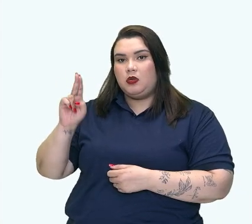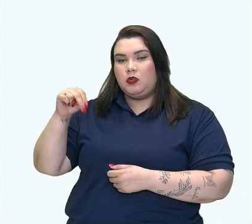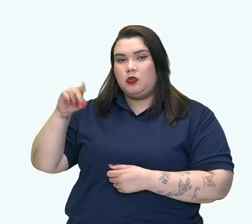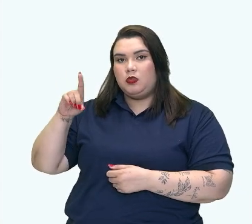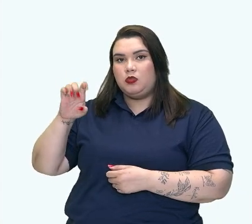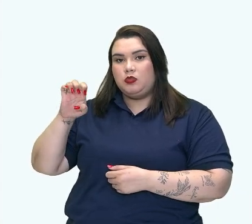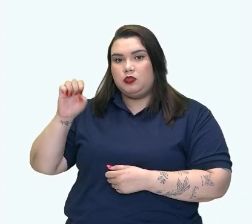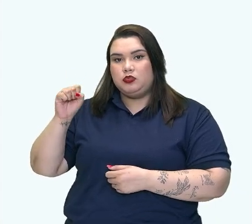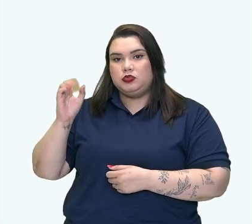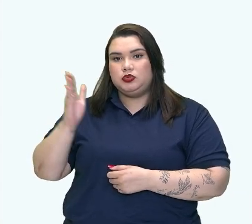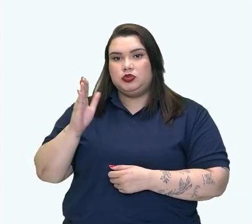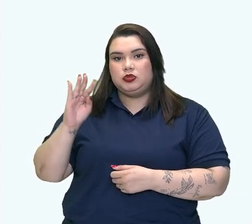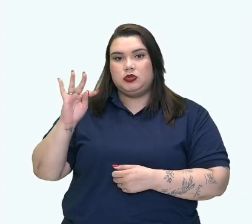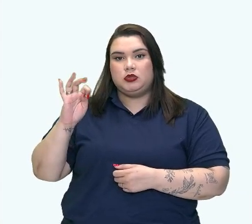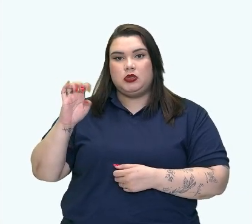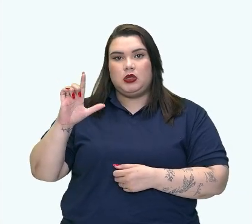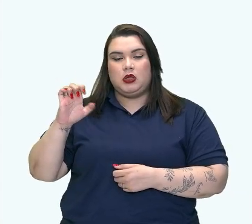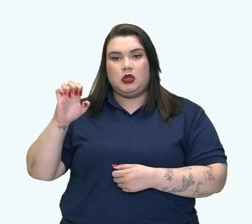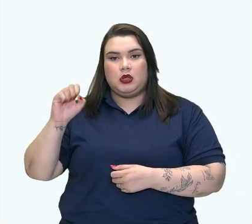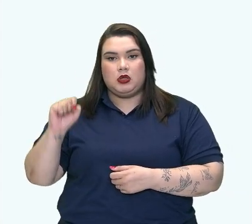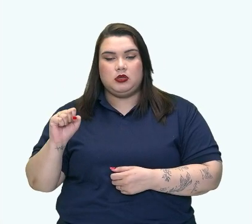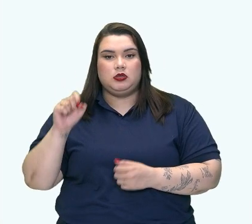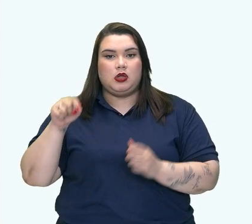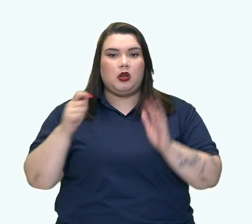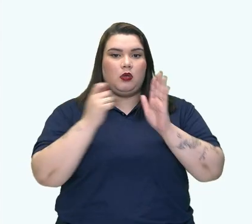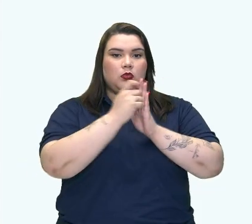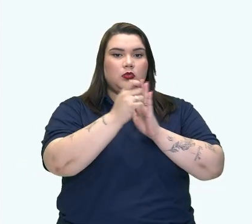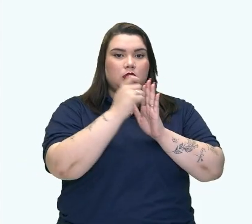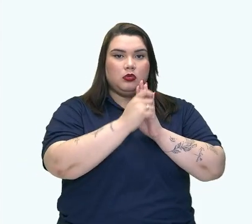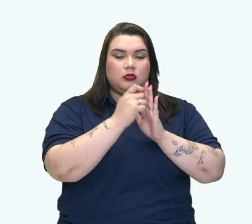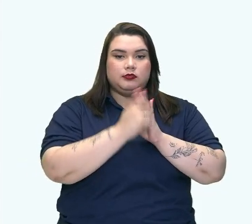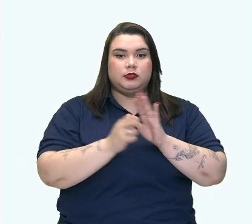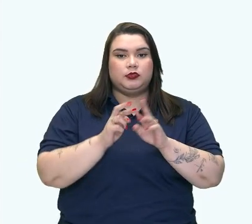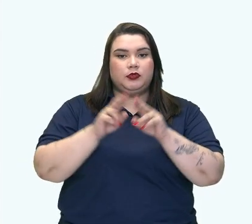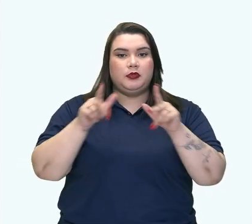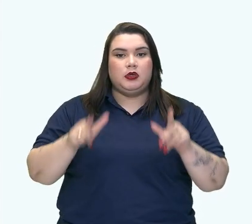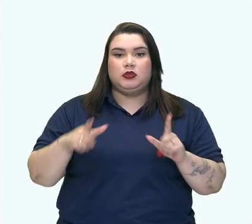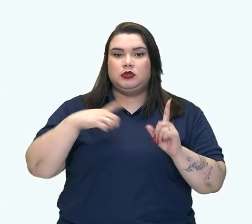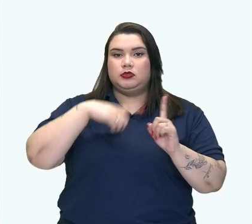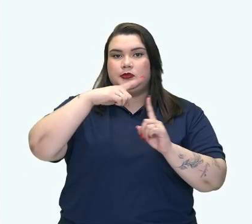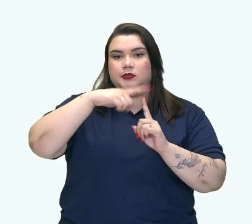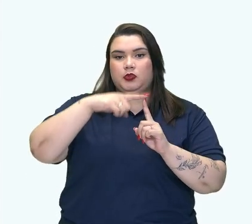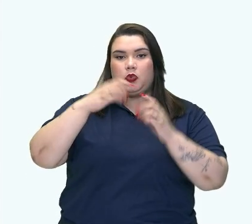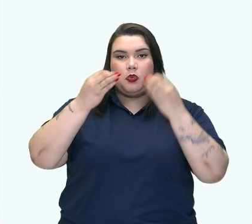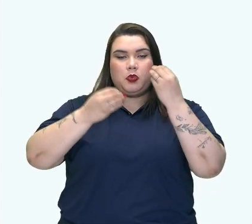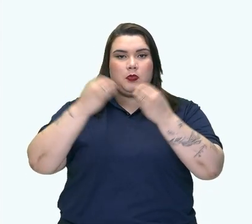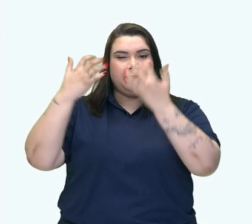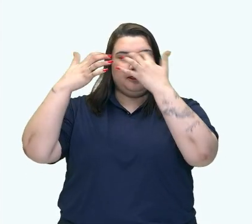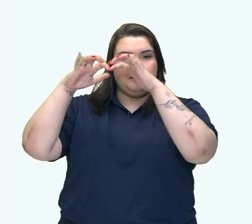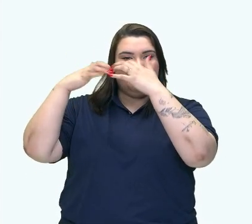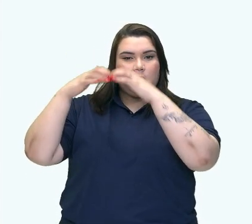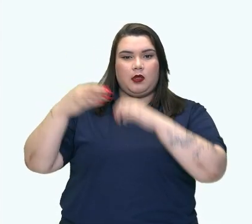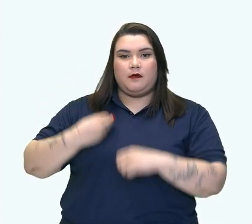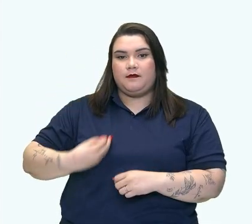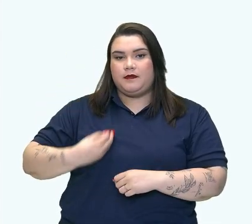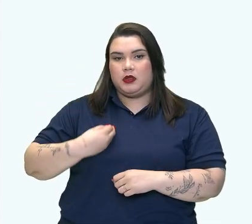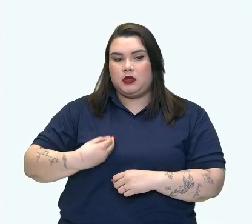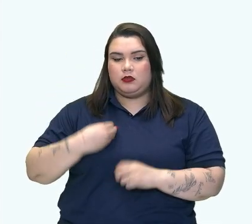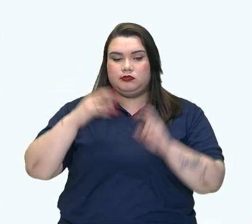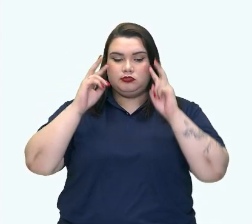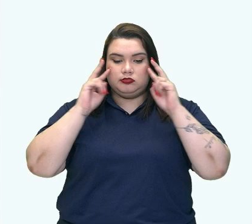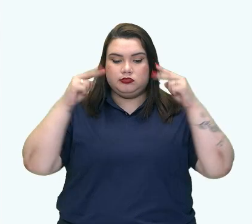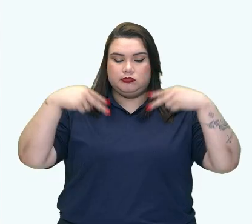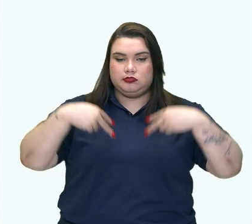prosa intimista, um conflito existencial e fluxo de consciência ou monólogo